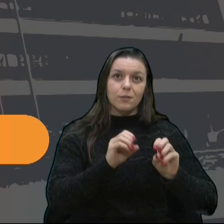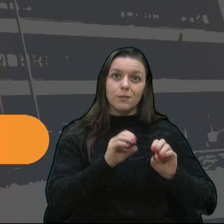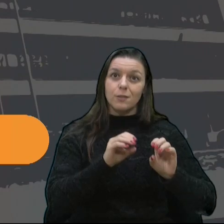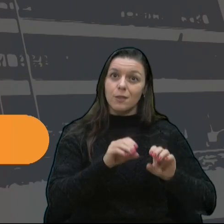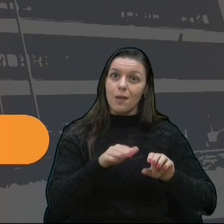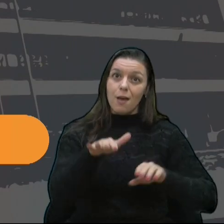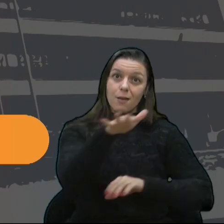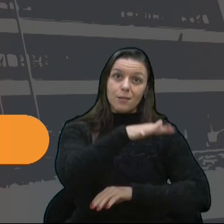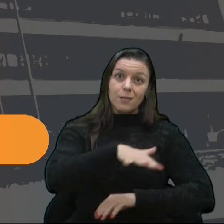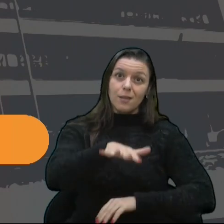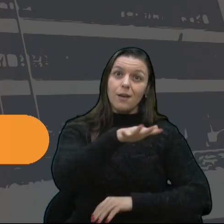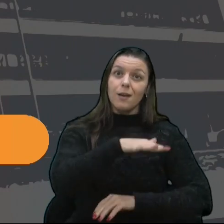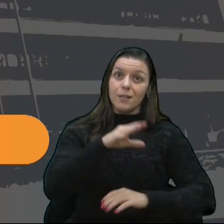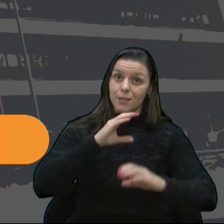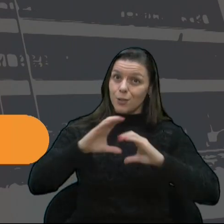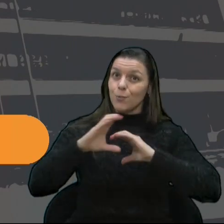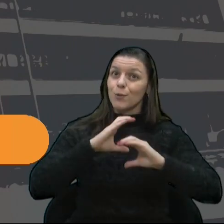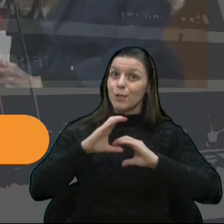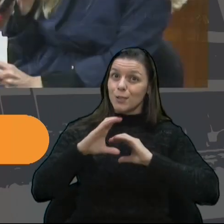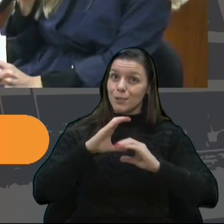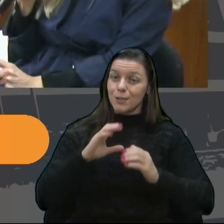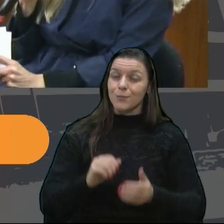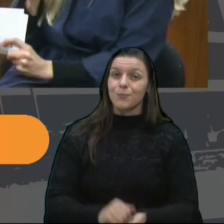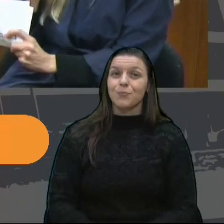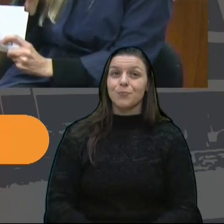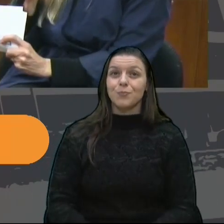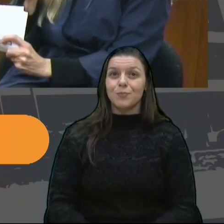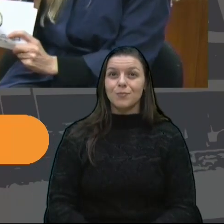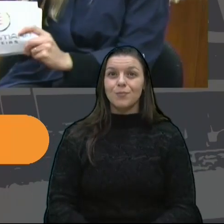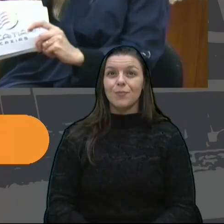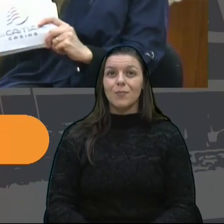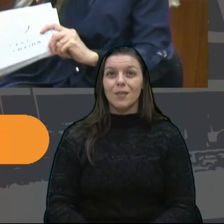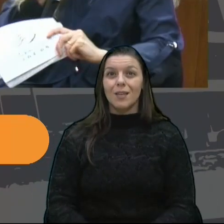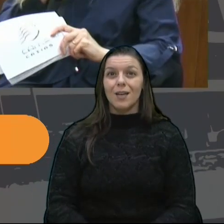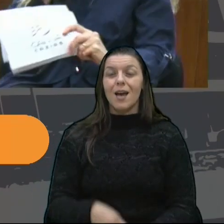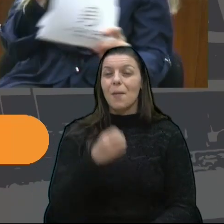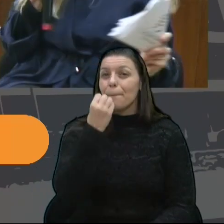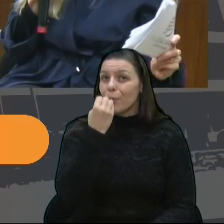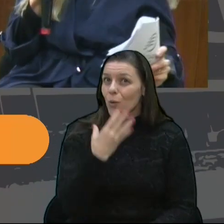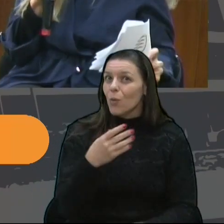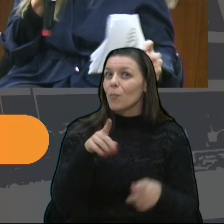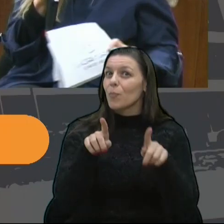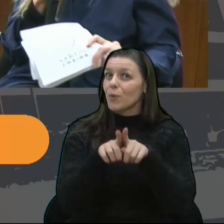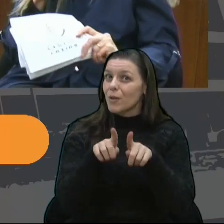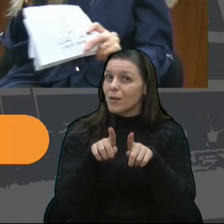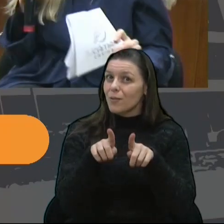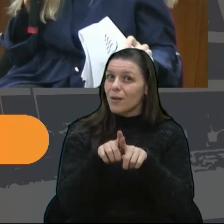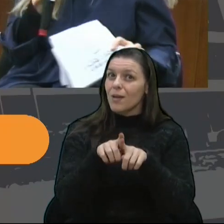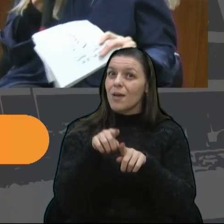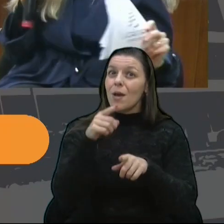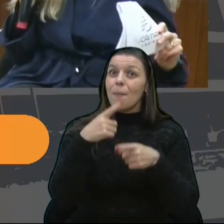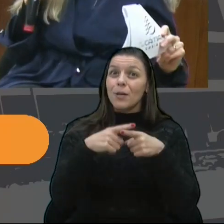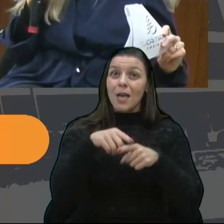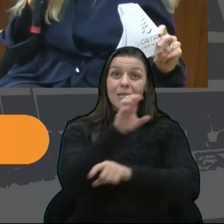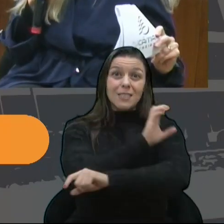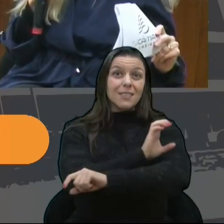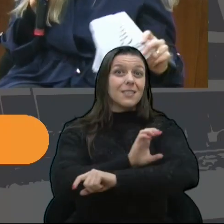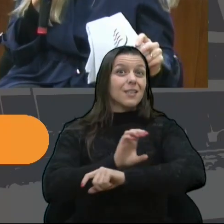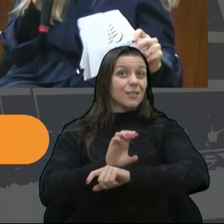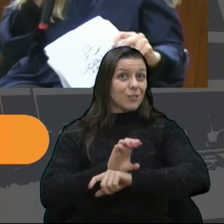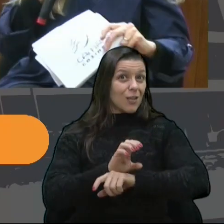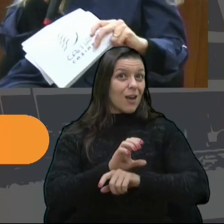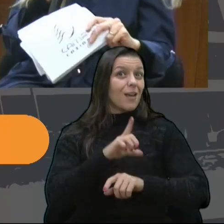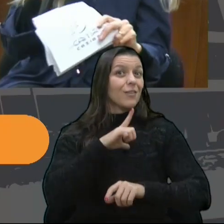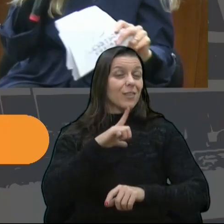optado por outro caminho. Como é bom ouvir isso, e a gente sabe também, porque nós também temos um time de estagiários, que são as novas gerações.